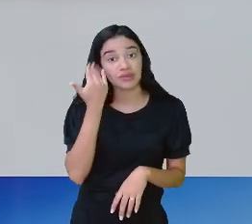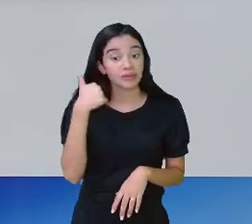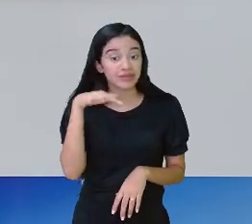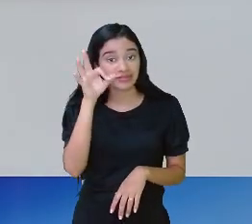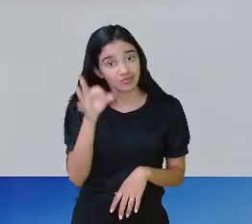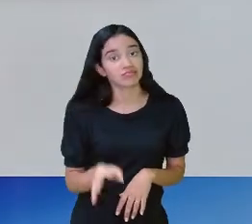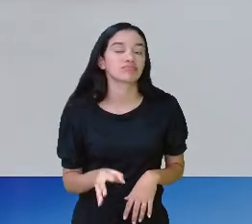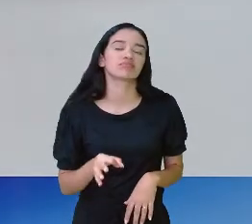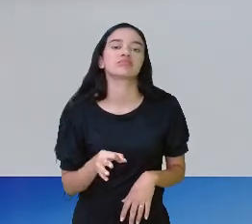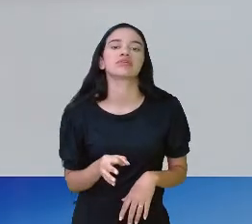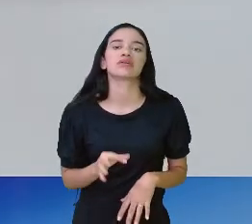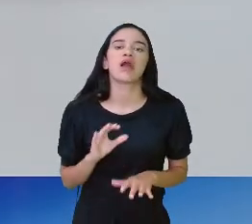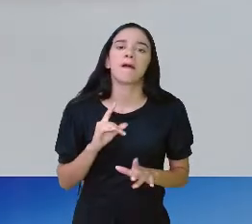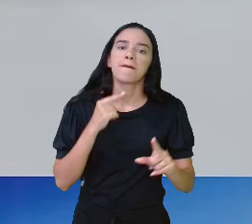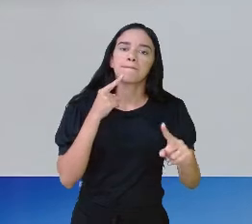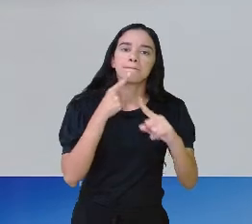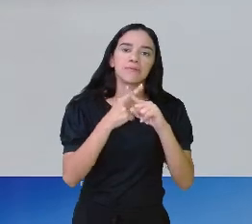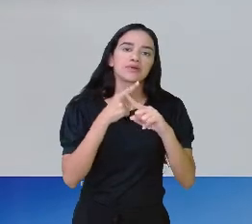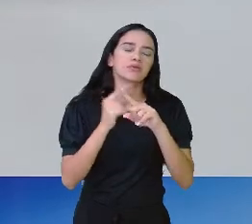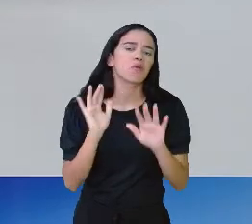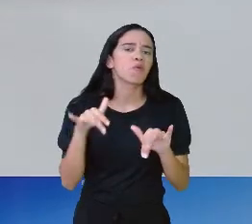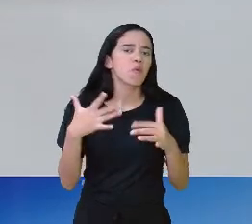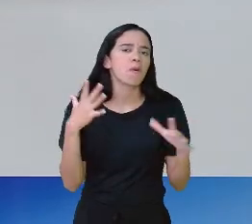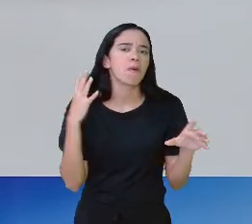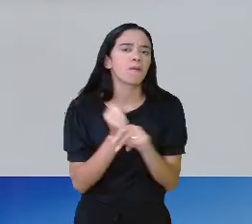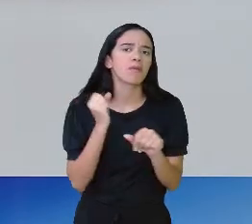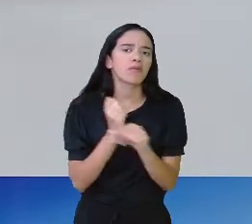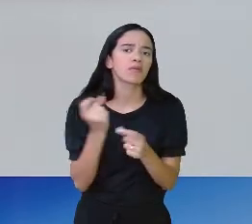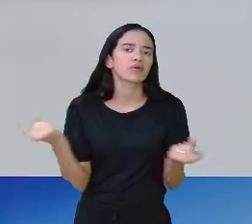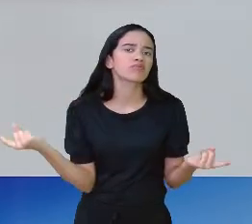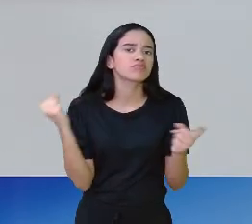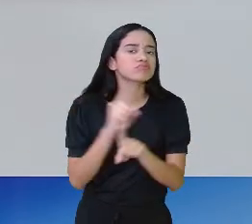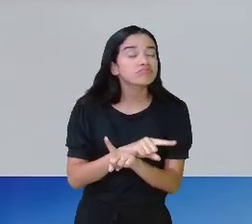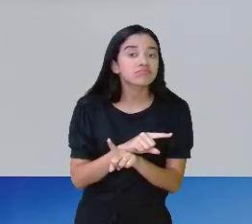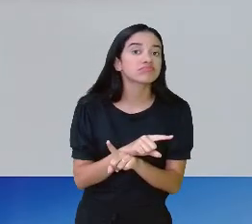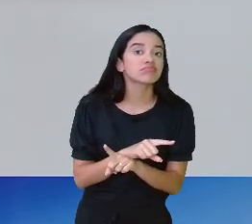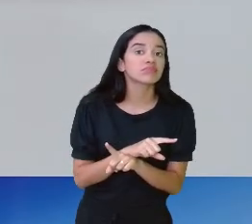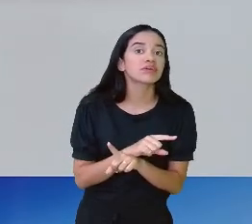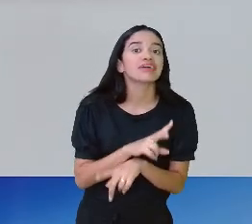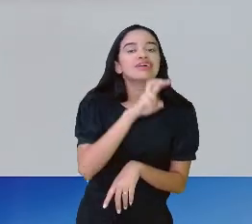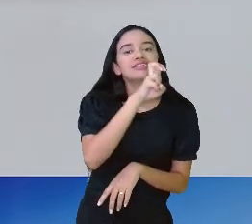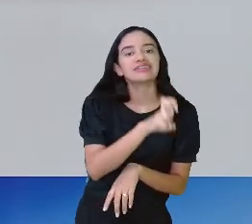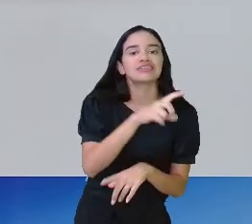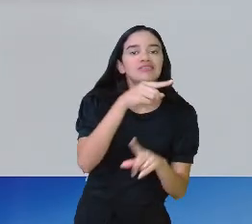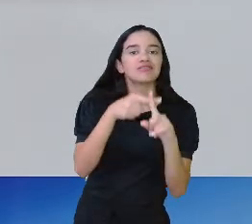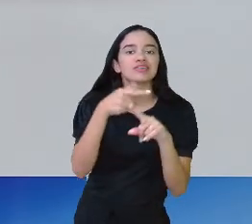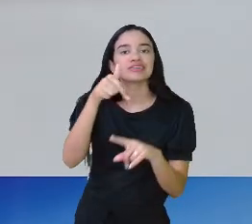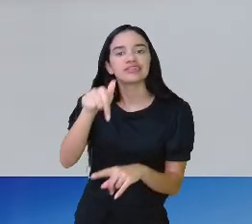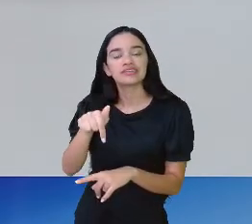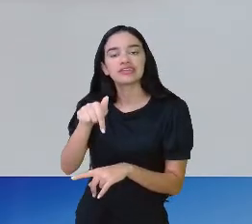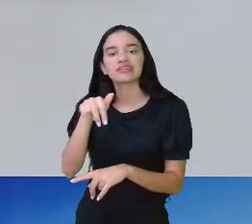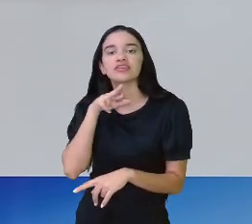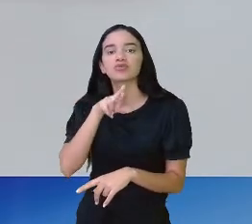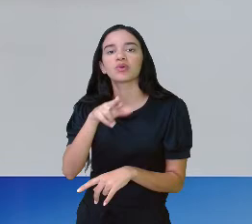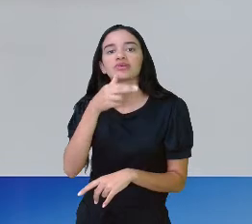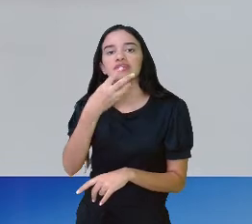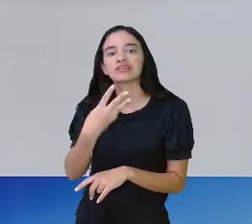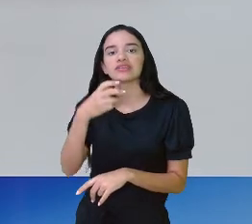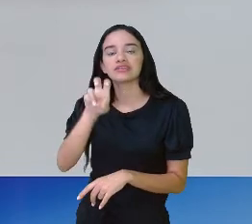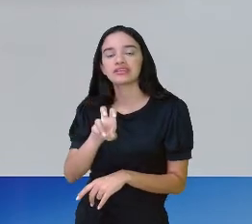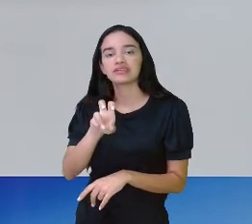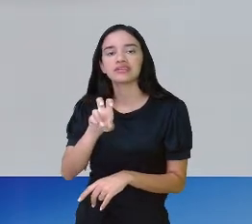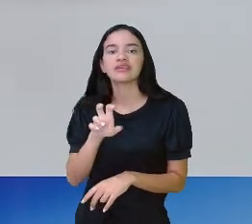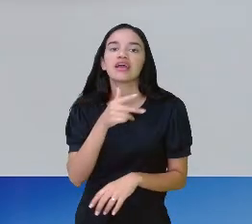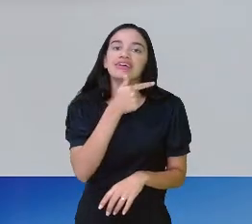está correto? Multiplicação. Qual é a operação inversa? 5 vezes 7, 35. 7